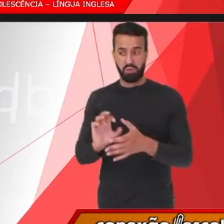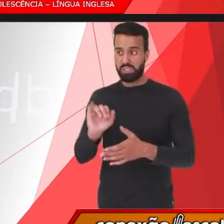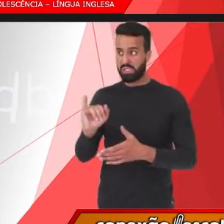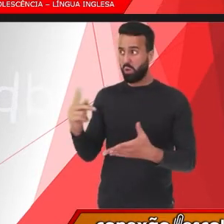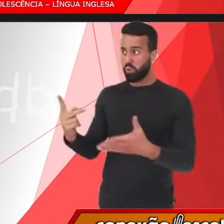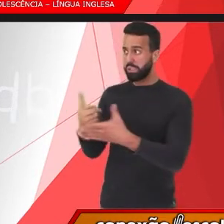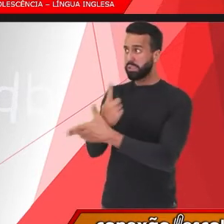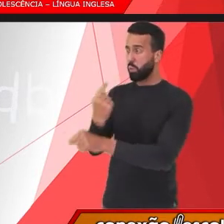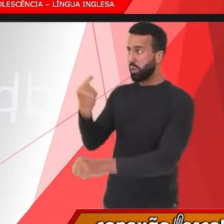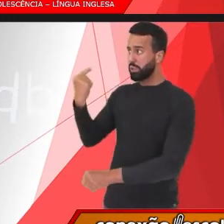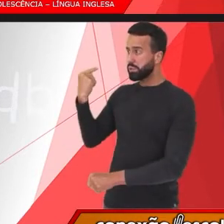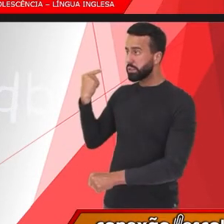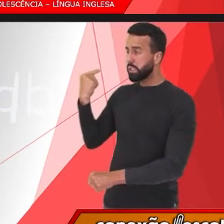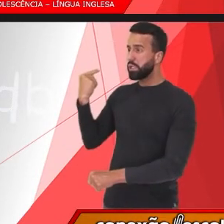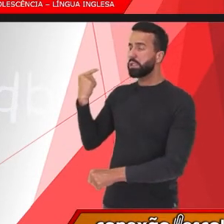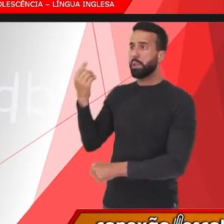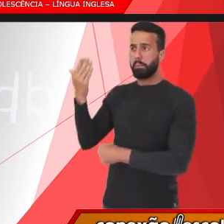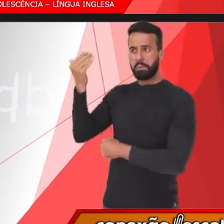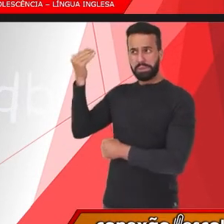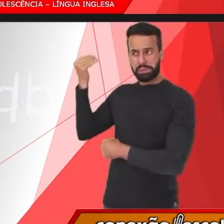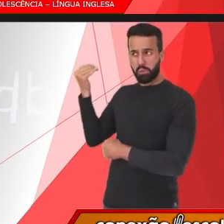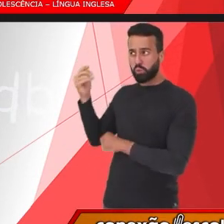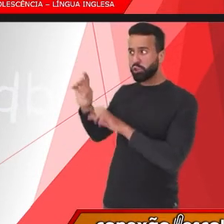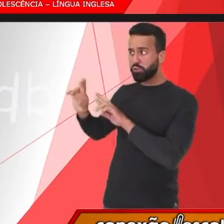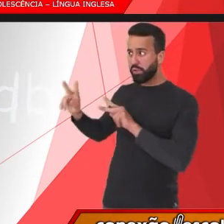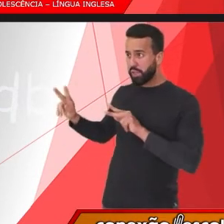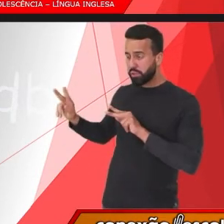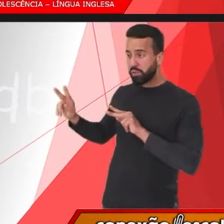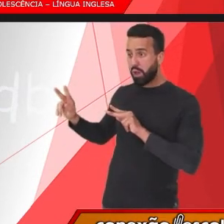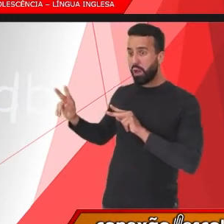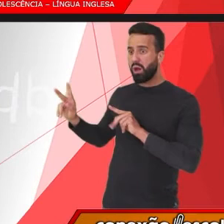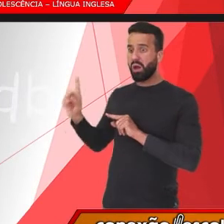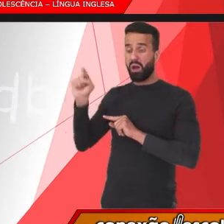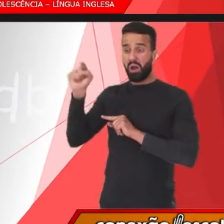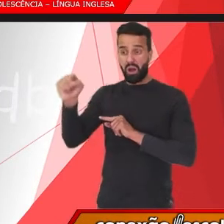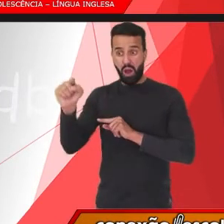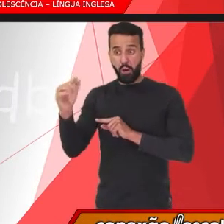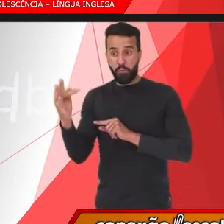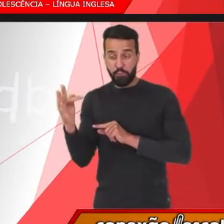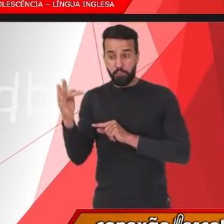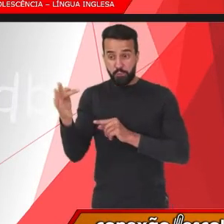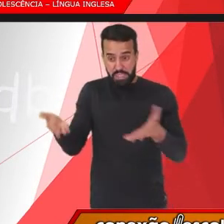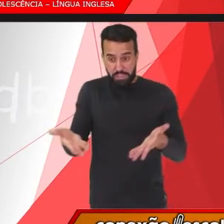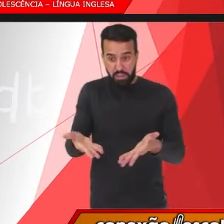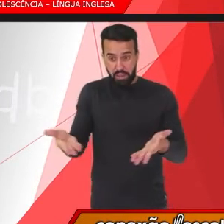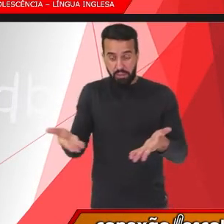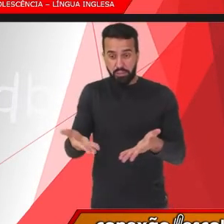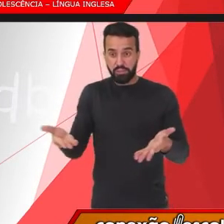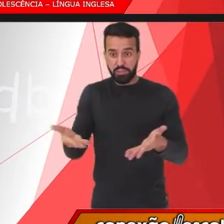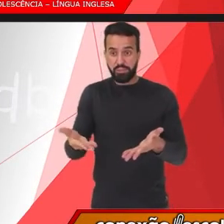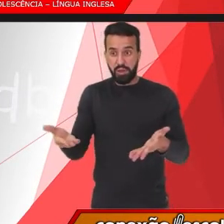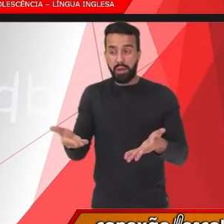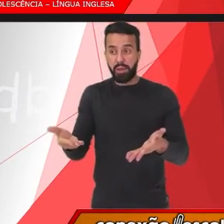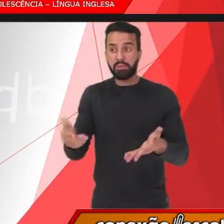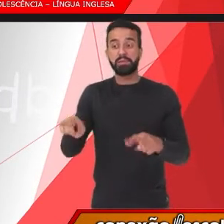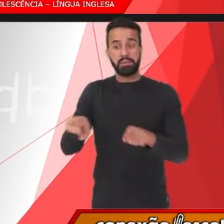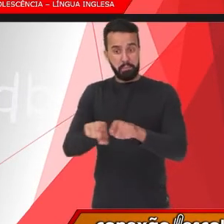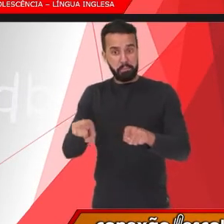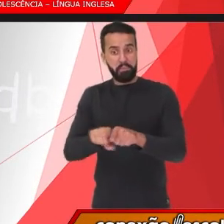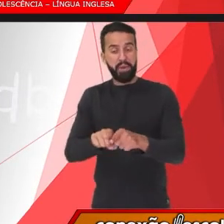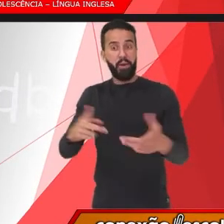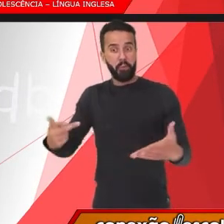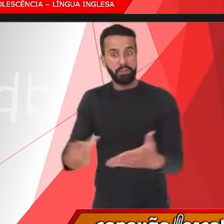tivesse acontecido no passado diferente, como aconteceu, algo nesse presente, nesse momento, poderia ter